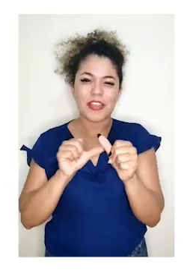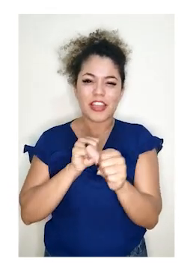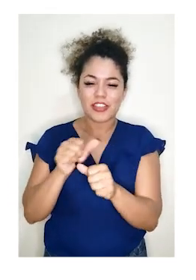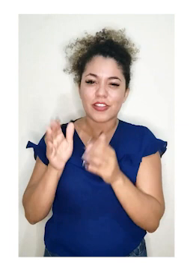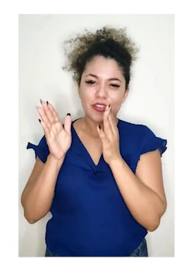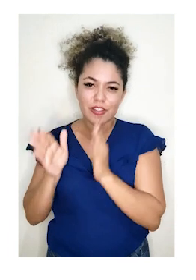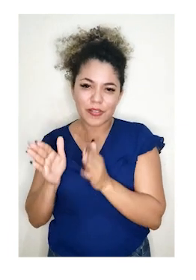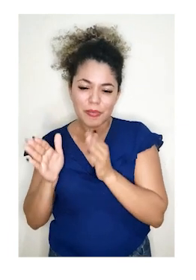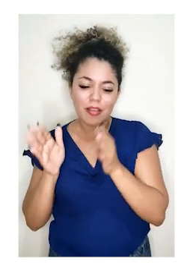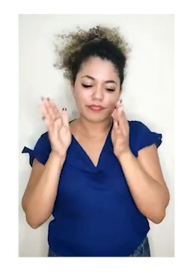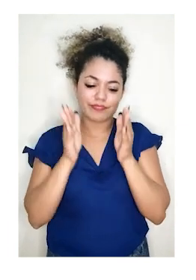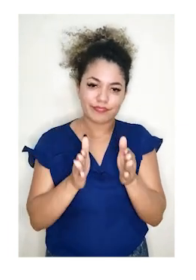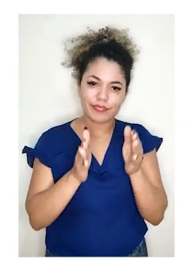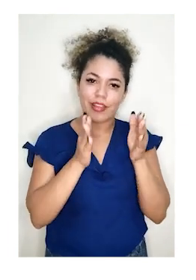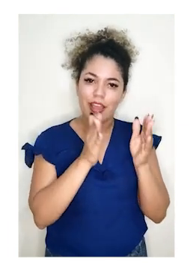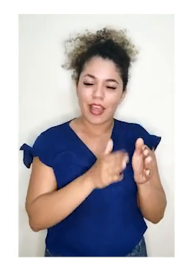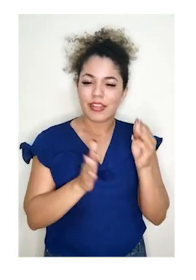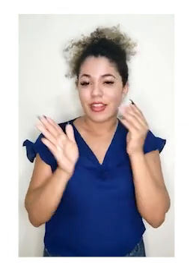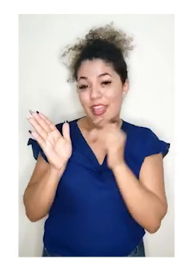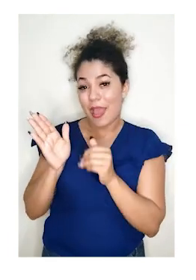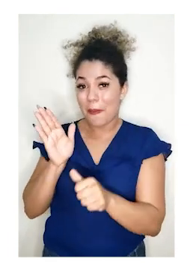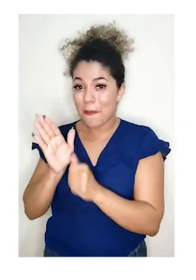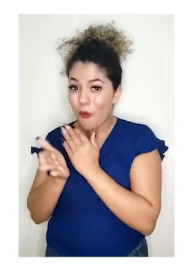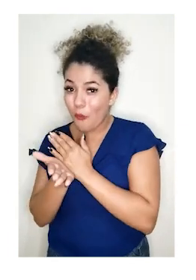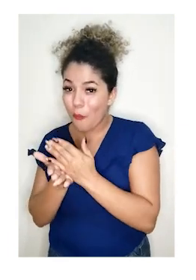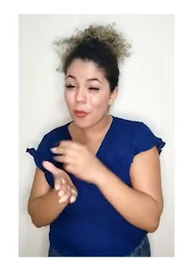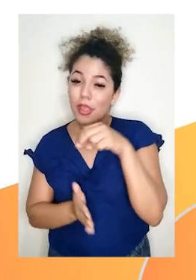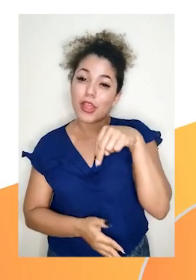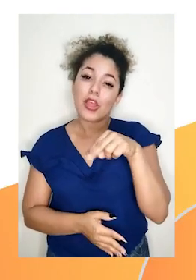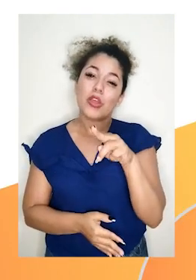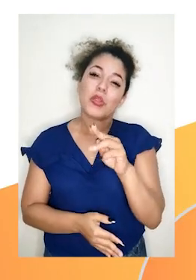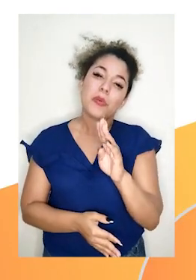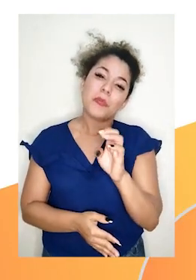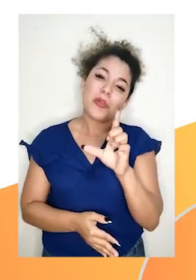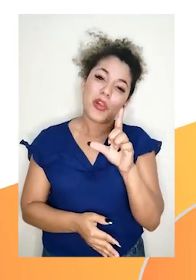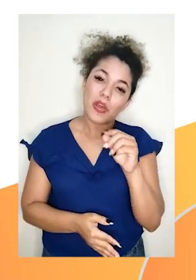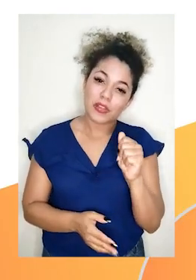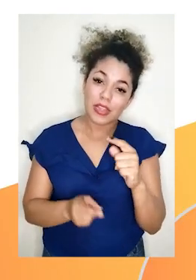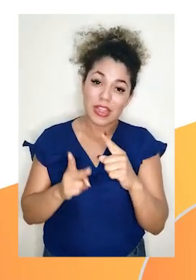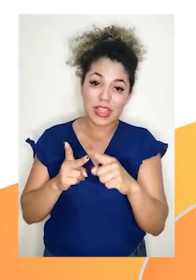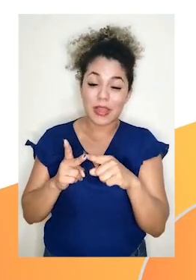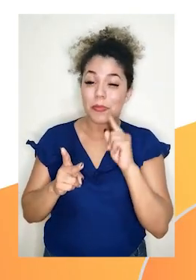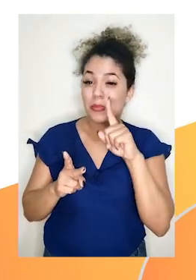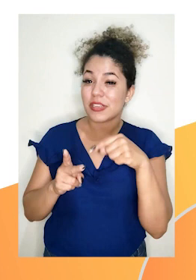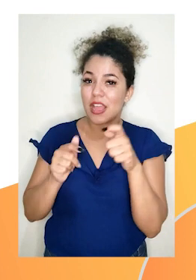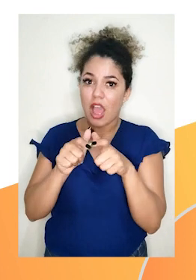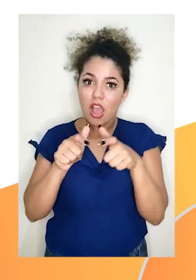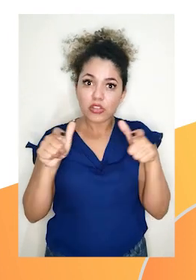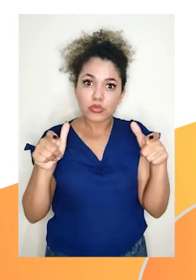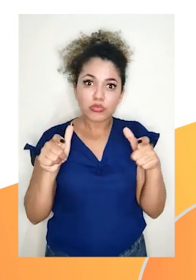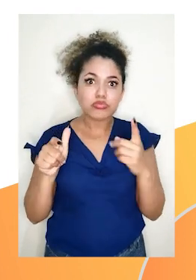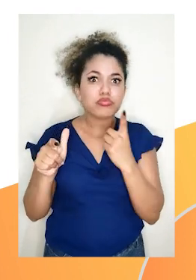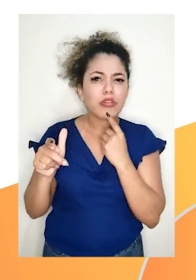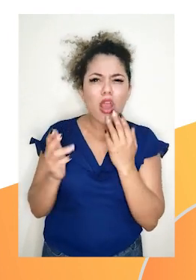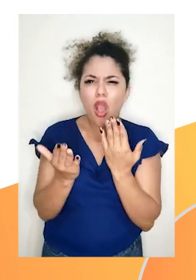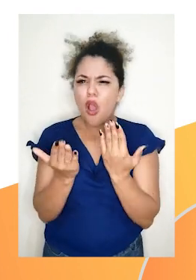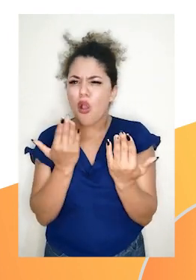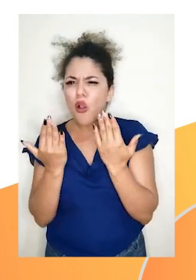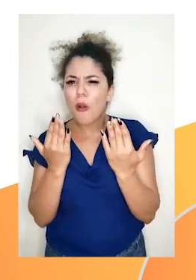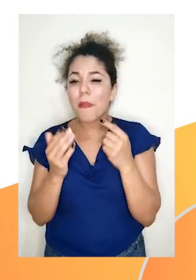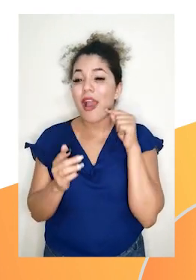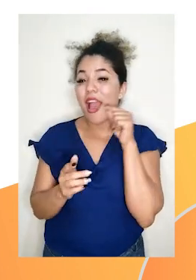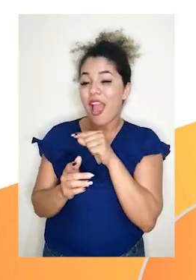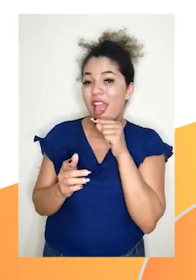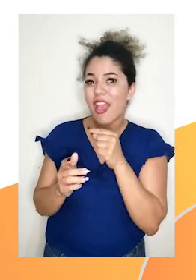a nebulosa, que é a fase inicial da formação da estrela. As gigantes vermelhas. Comparem a diferença entre a